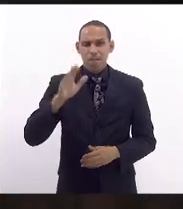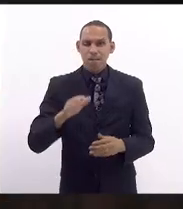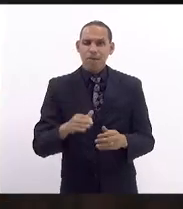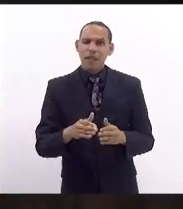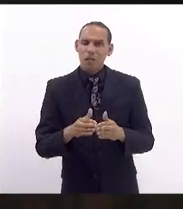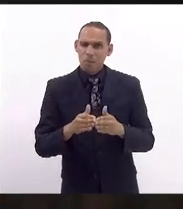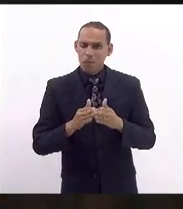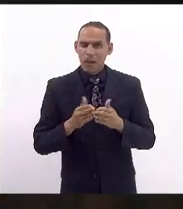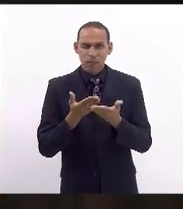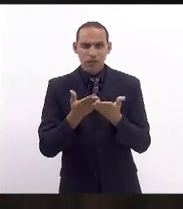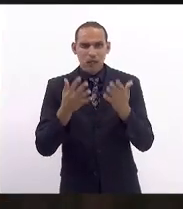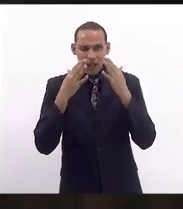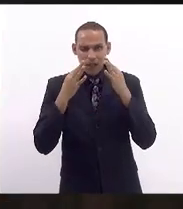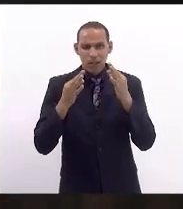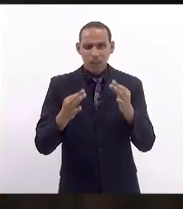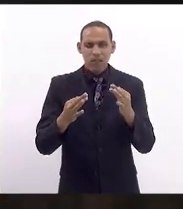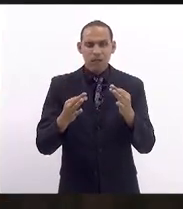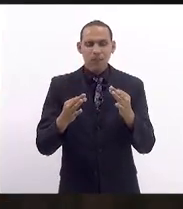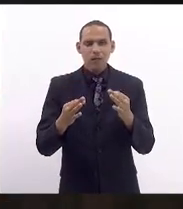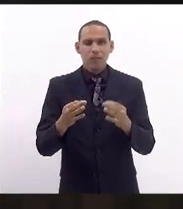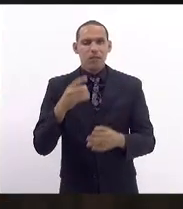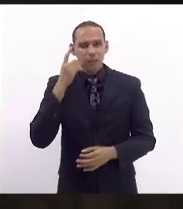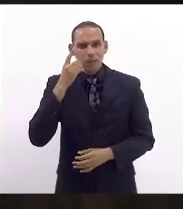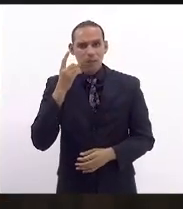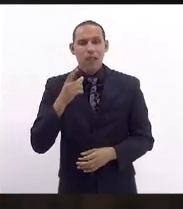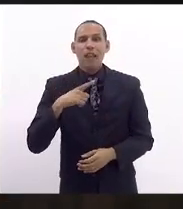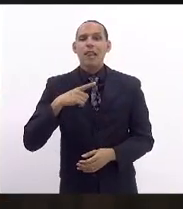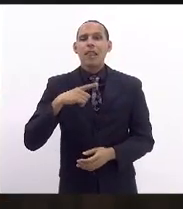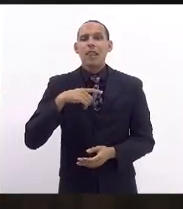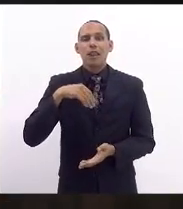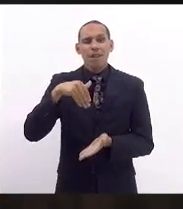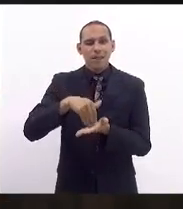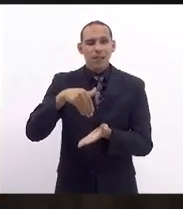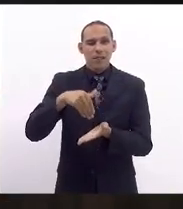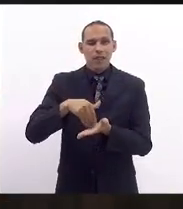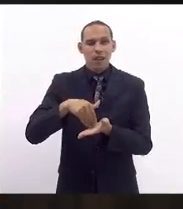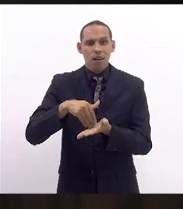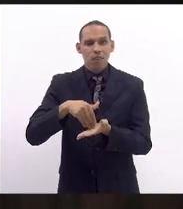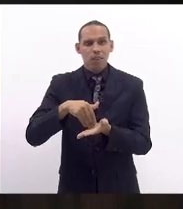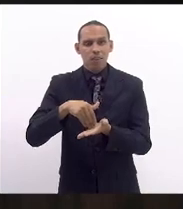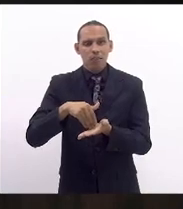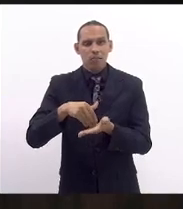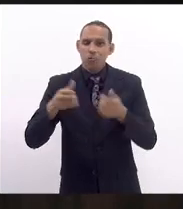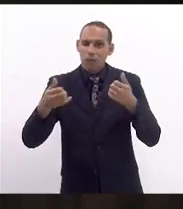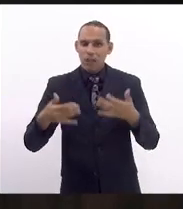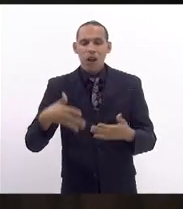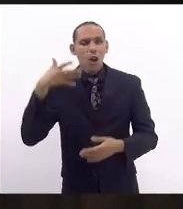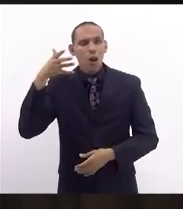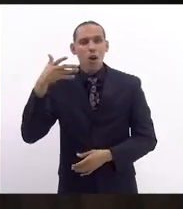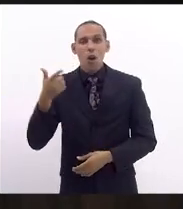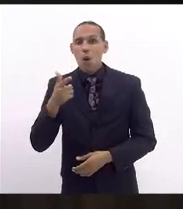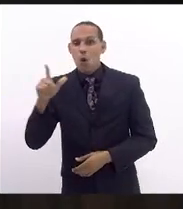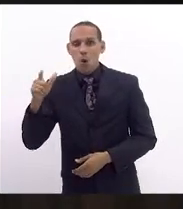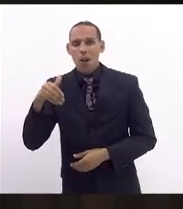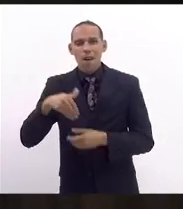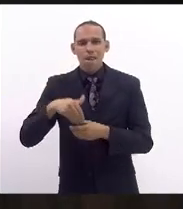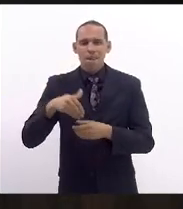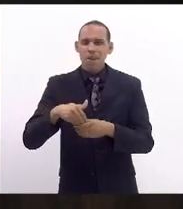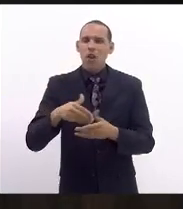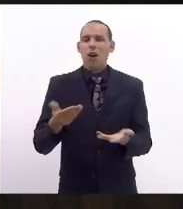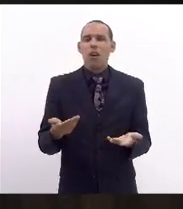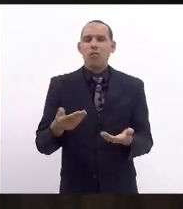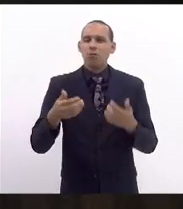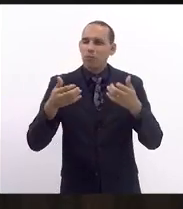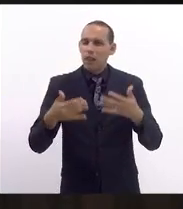pedir a atenção dos Senhores deputados nós temos ainda o expediente final então próximo orador para declaração de votos de